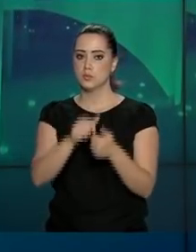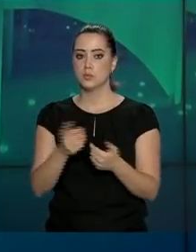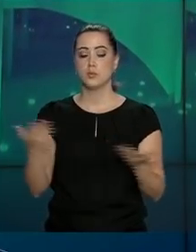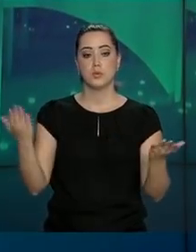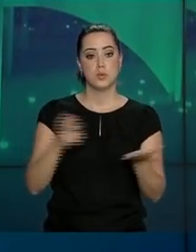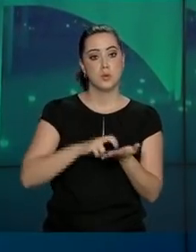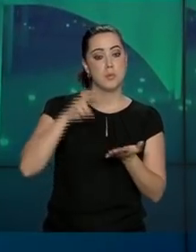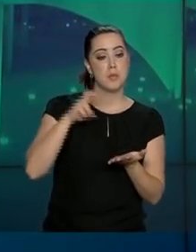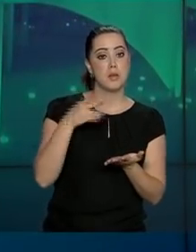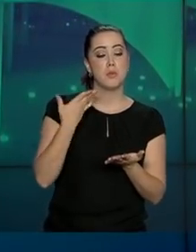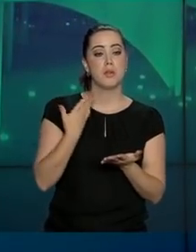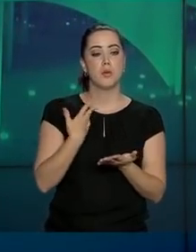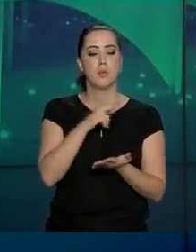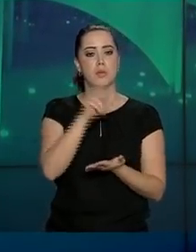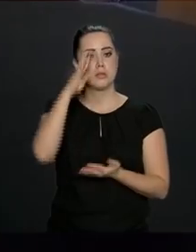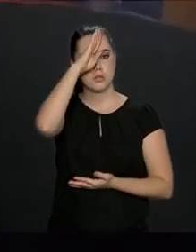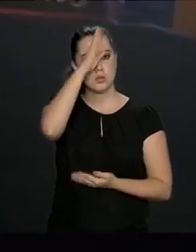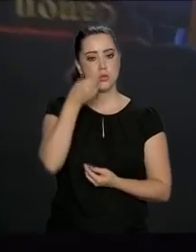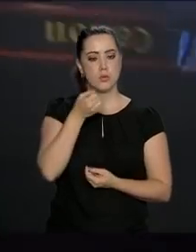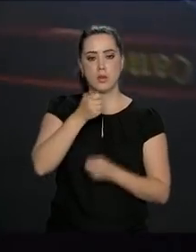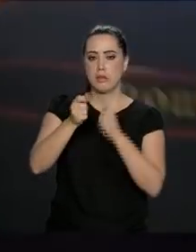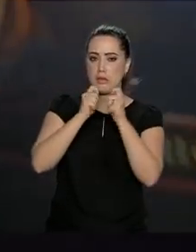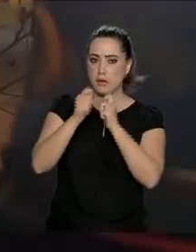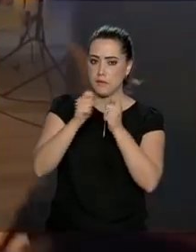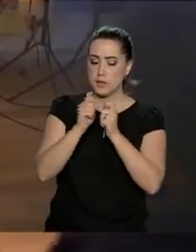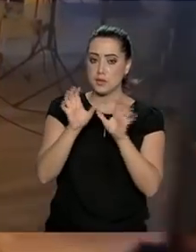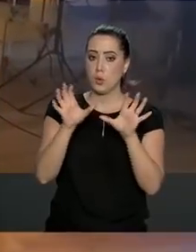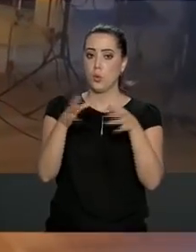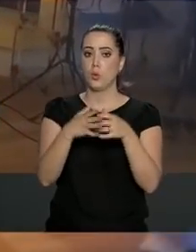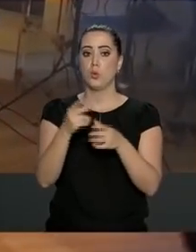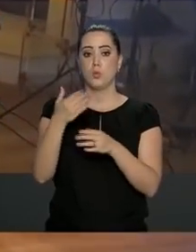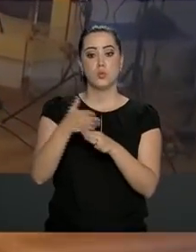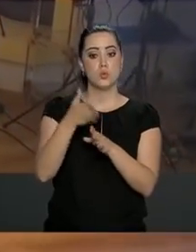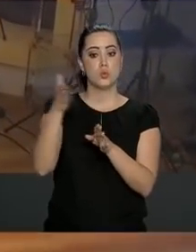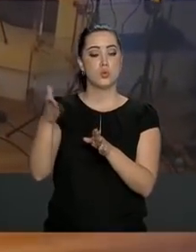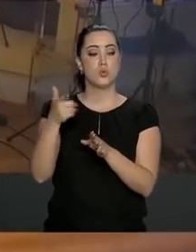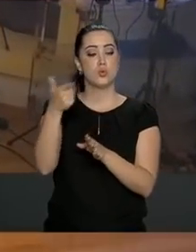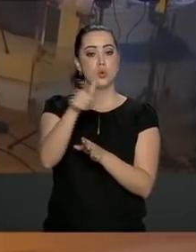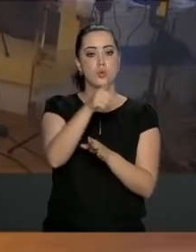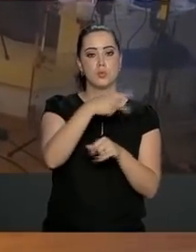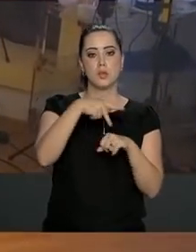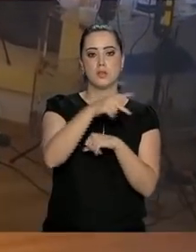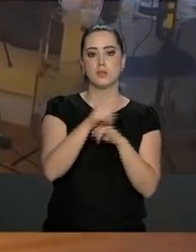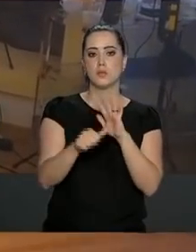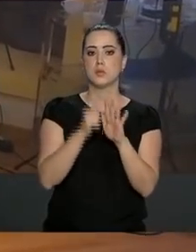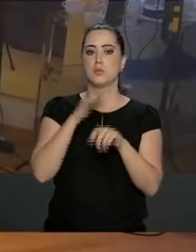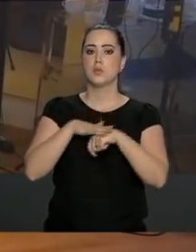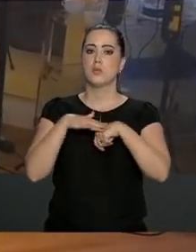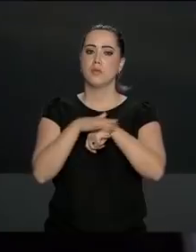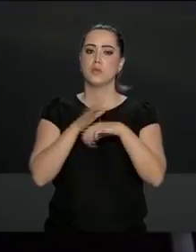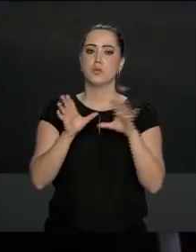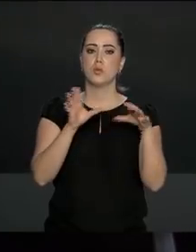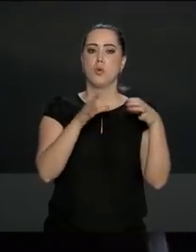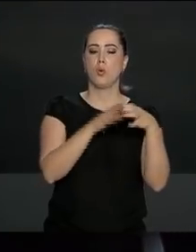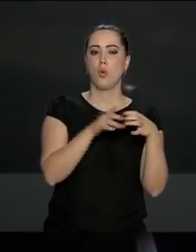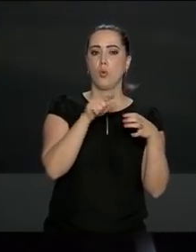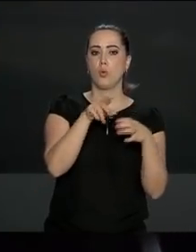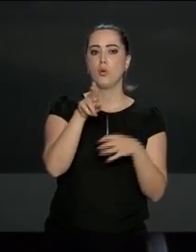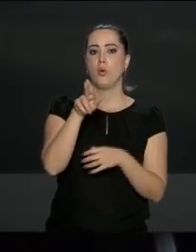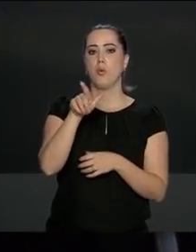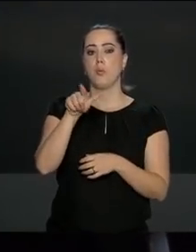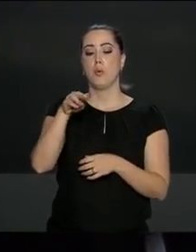Mundial. Pela manhã, Bolsonaro concedeu entrevista a jornalistas estrangeiros. Primeiro, ele conversou com a agência de